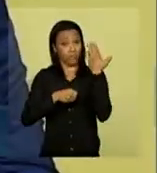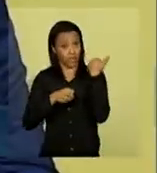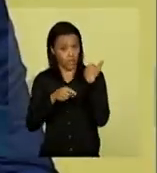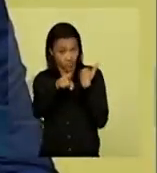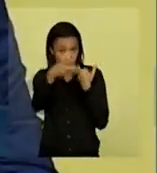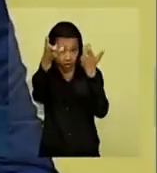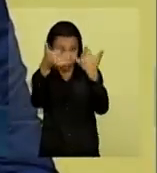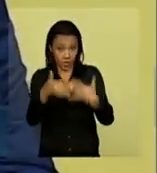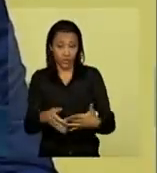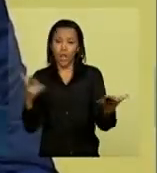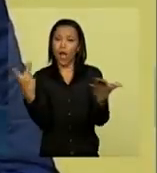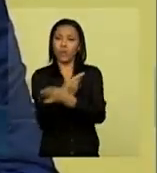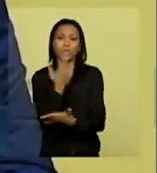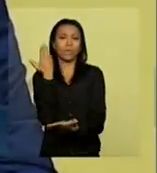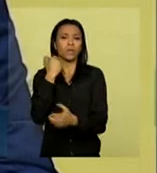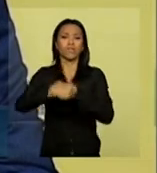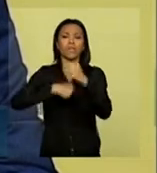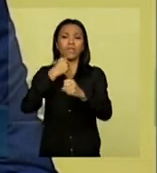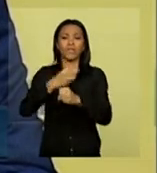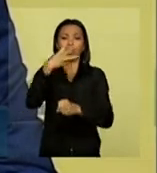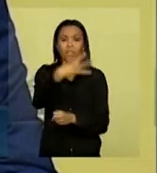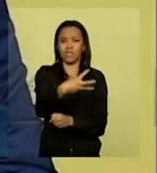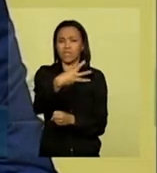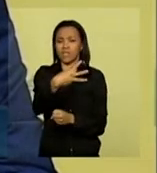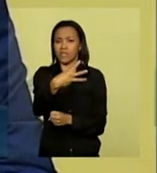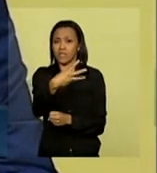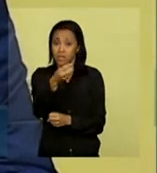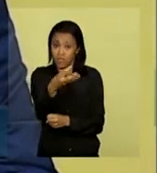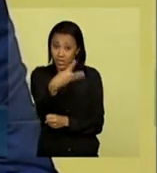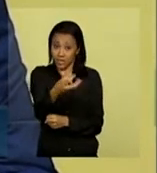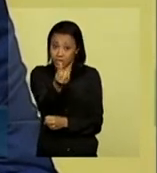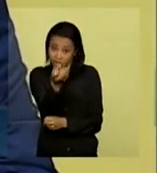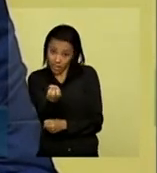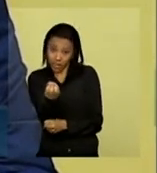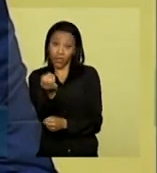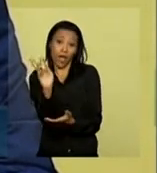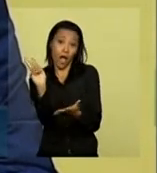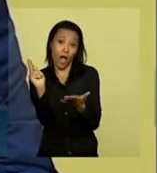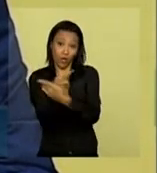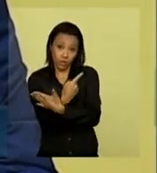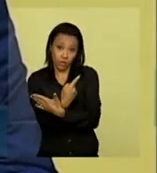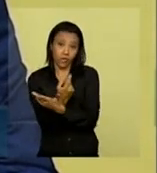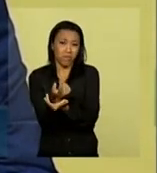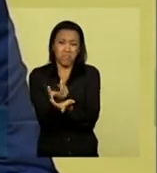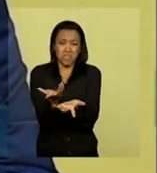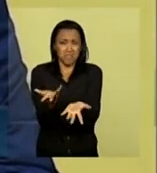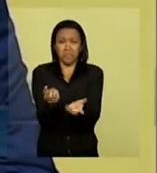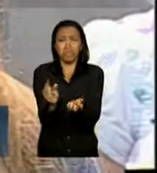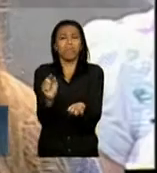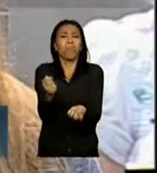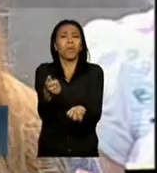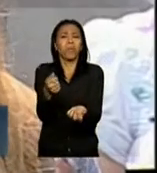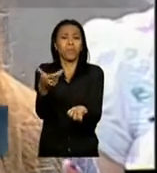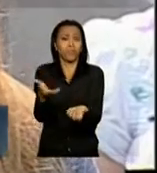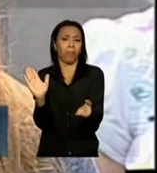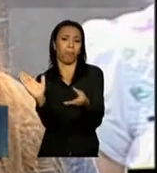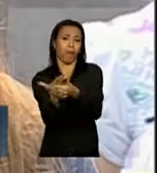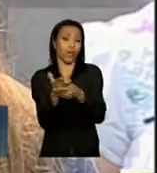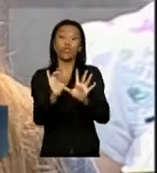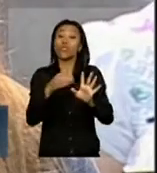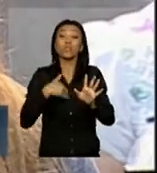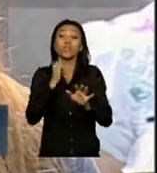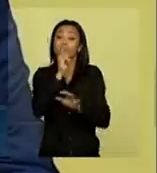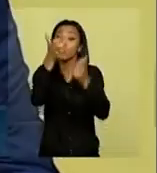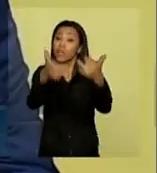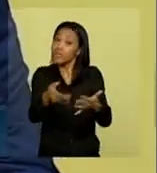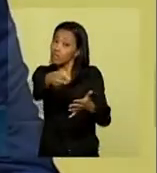avalanche que você tá dizendo falou 300 ações no universo de 4200000 participantes absolutamente insignificante Então esse prazo não tô